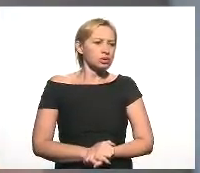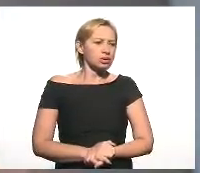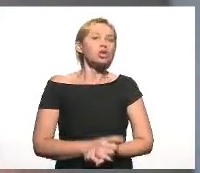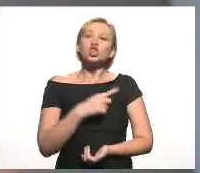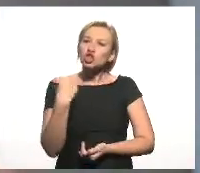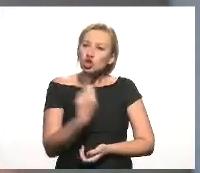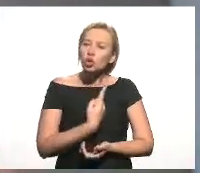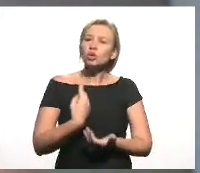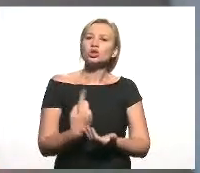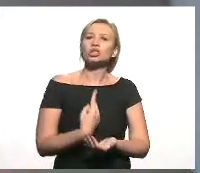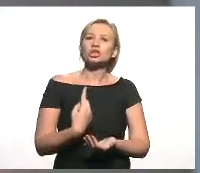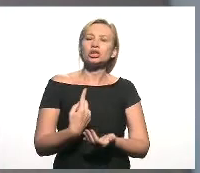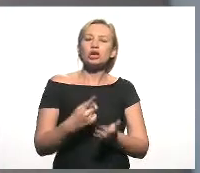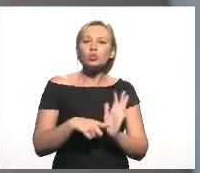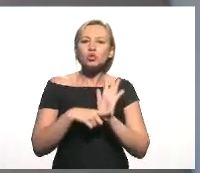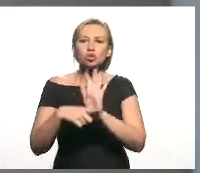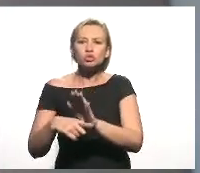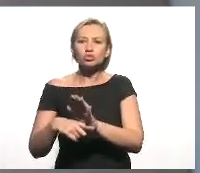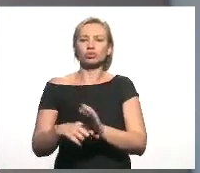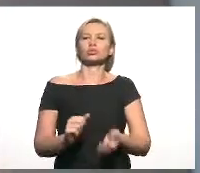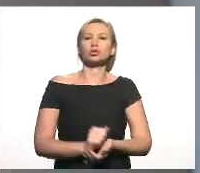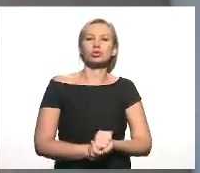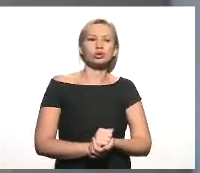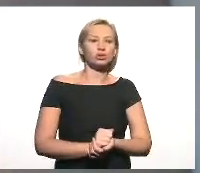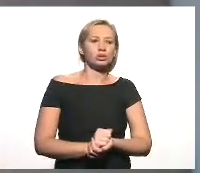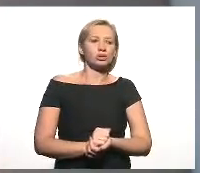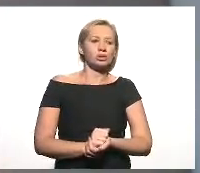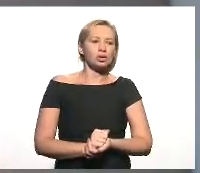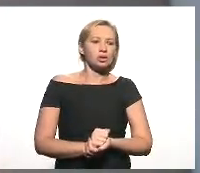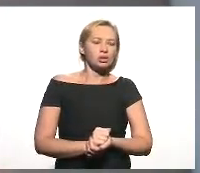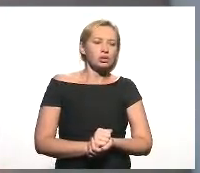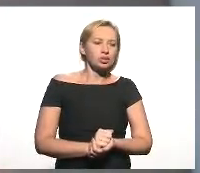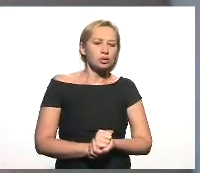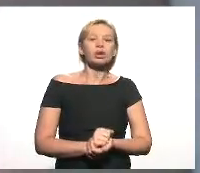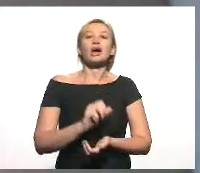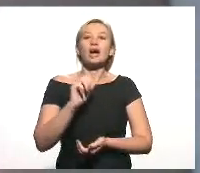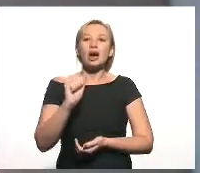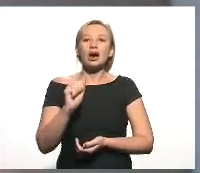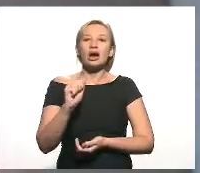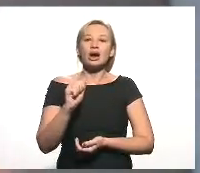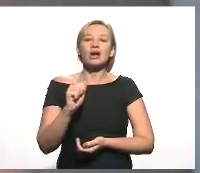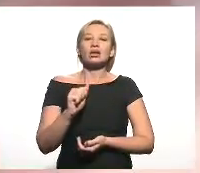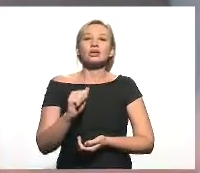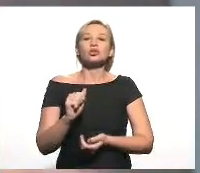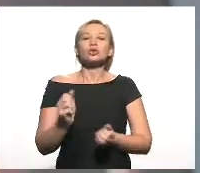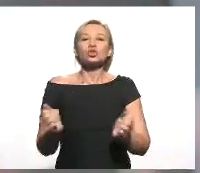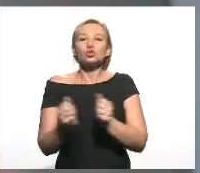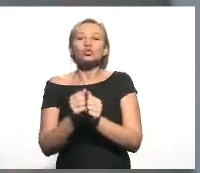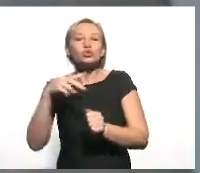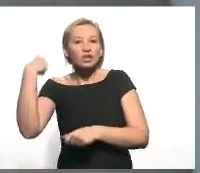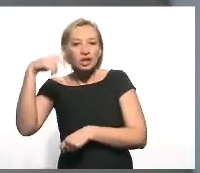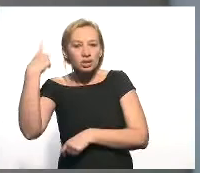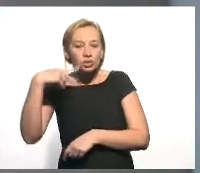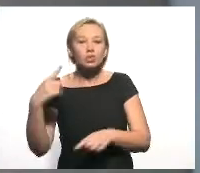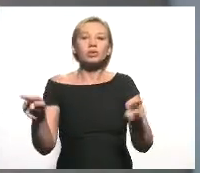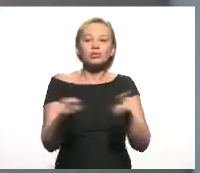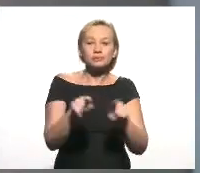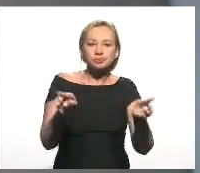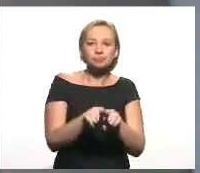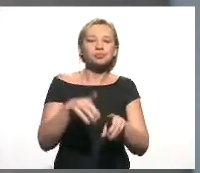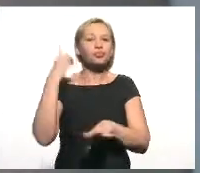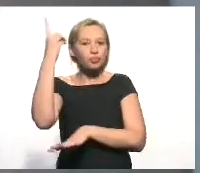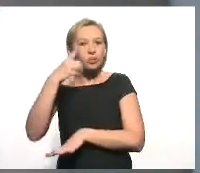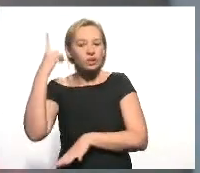junto com a Articulação de Agroecologia do Rio de Janeiro, junto com o vereador Renato Cinco, junto com os parlamentares que estão se movimentando